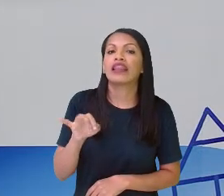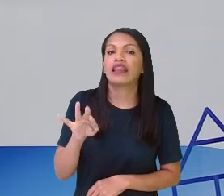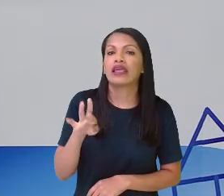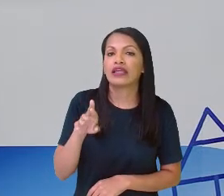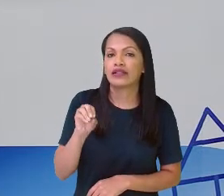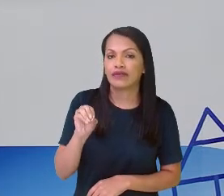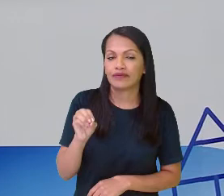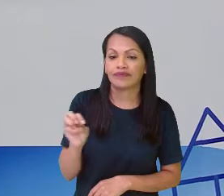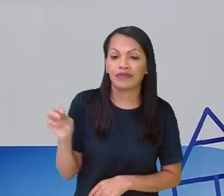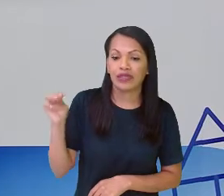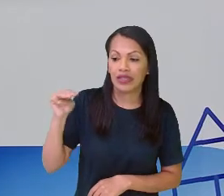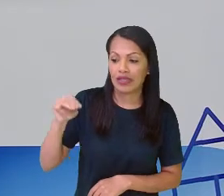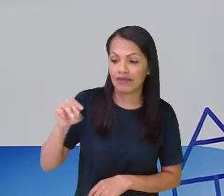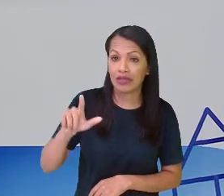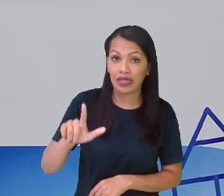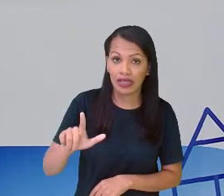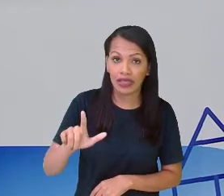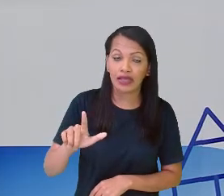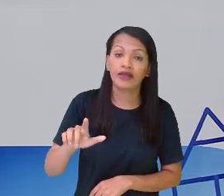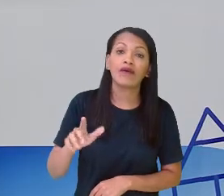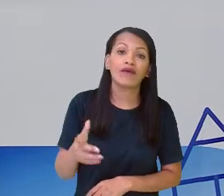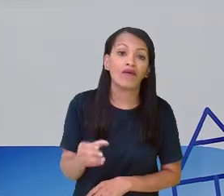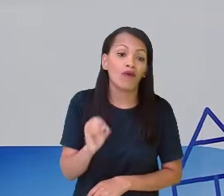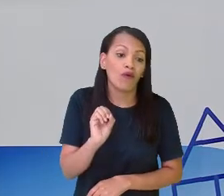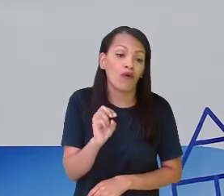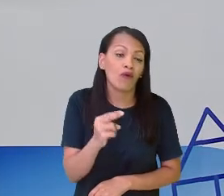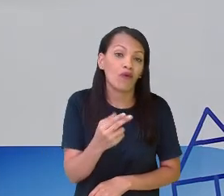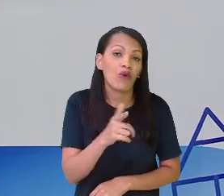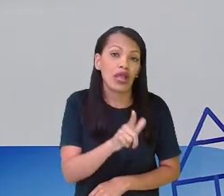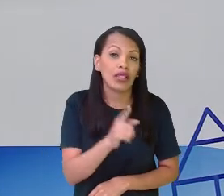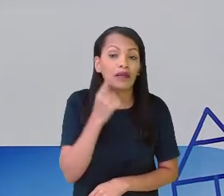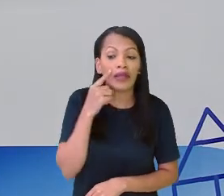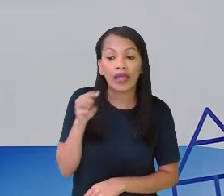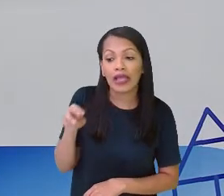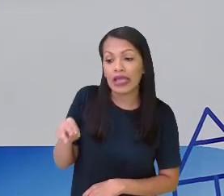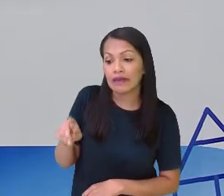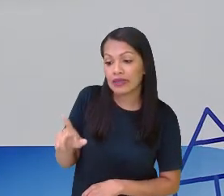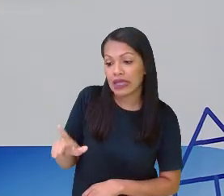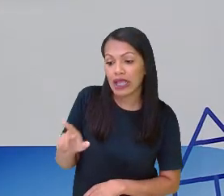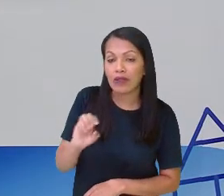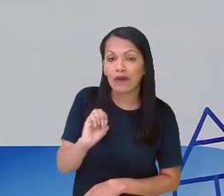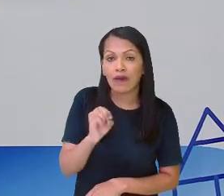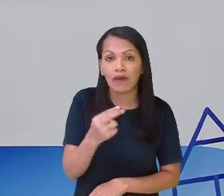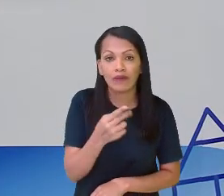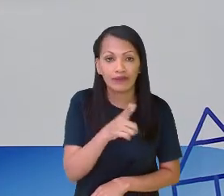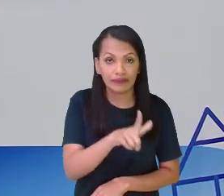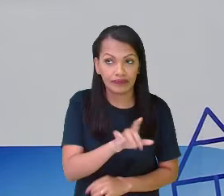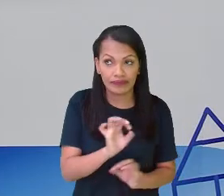sigla ml ou L, que corresponde ao litro, beleza?